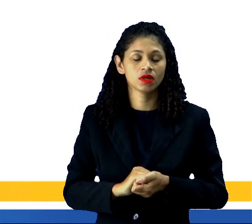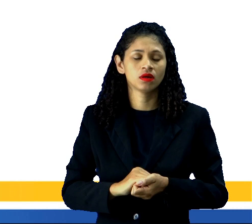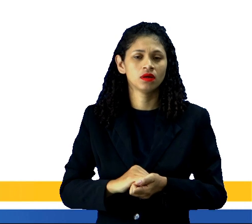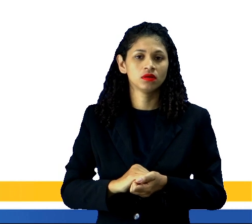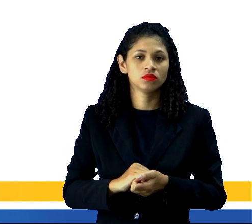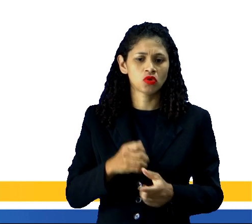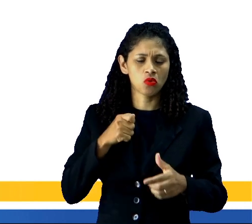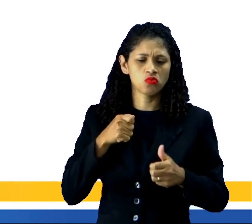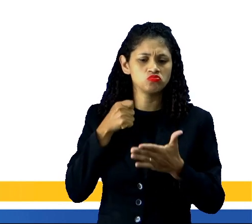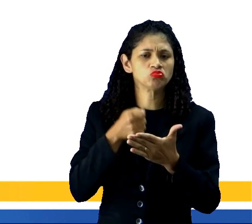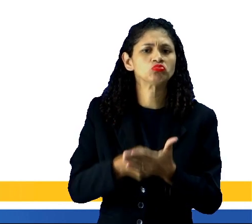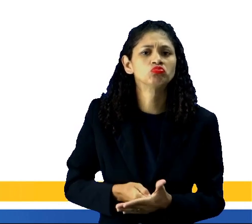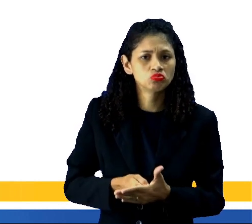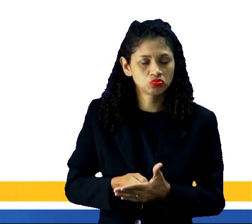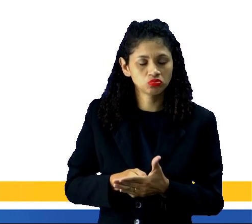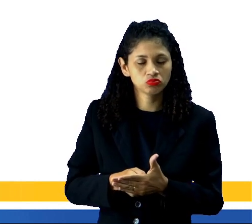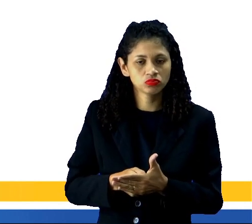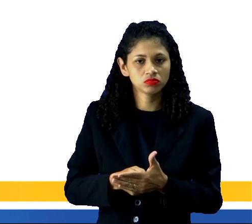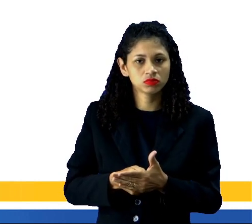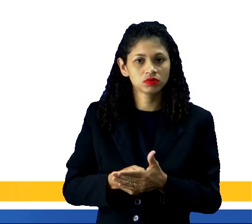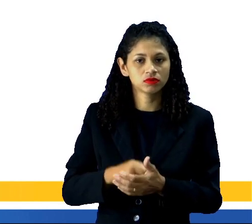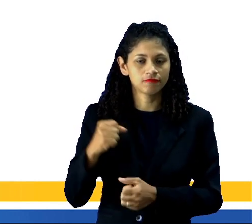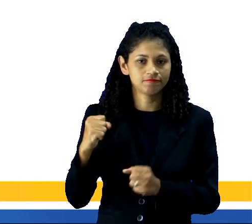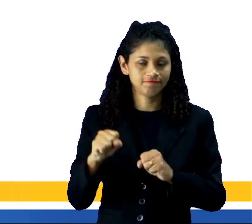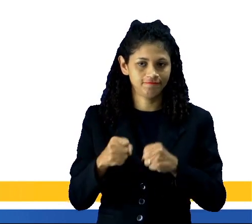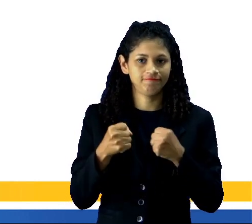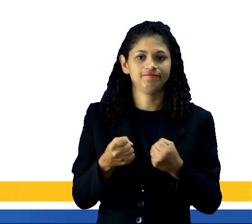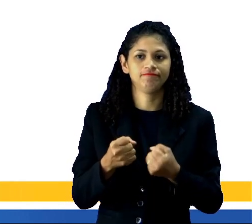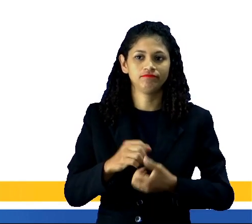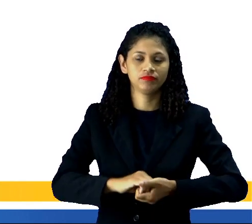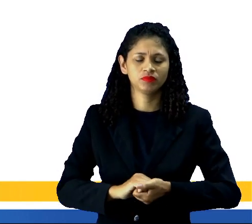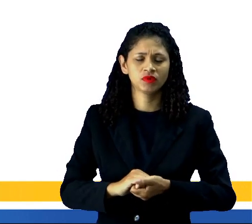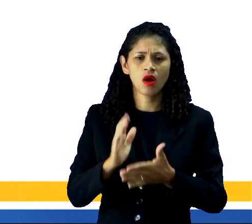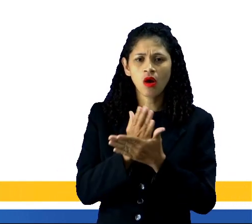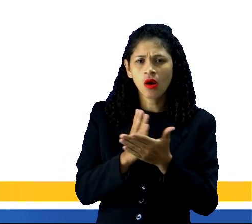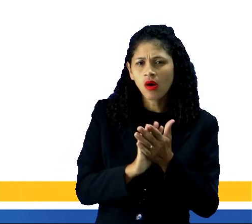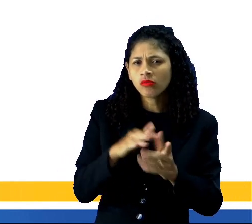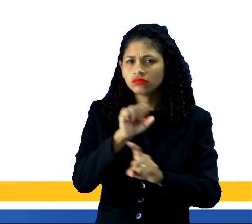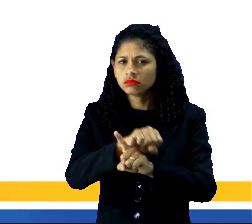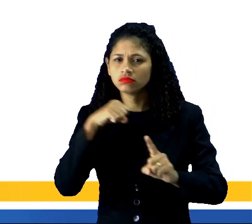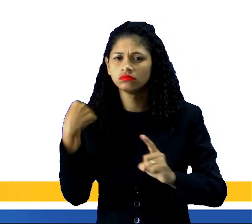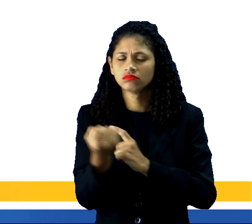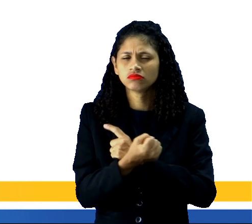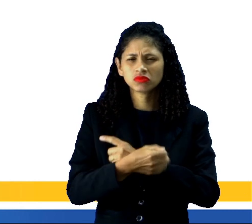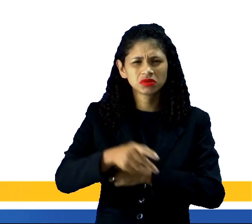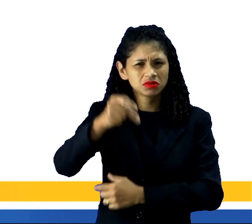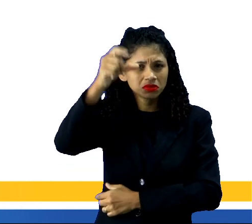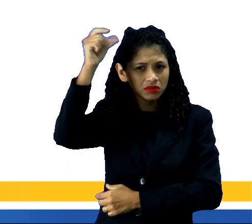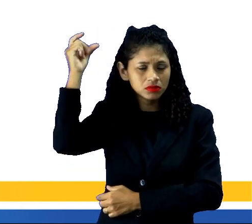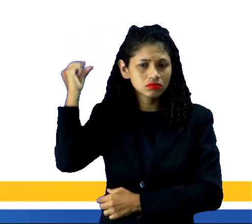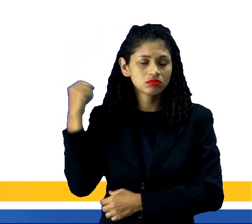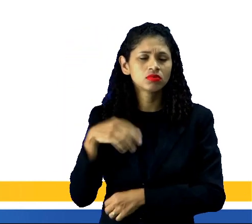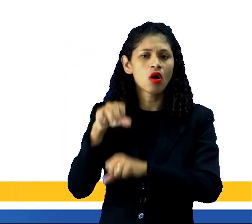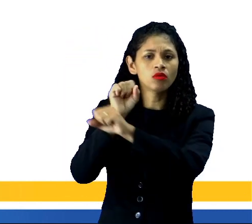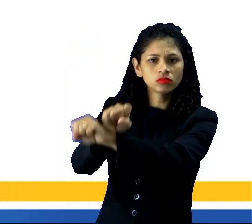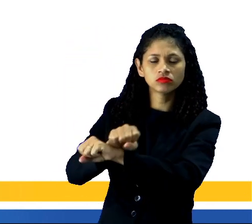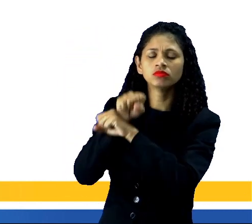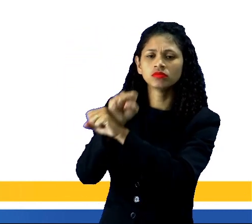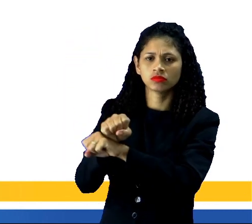é imposta tal condição por meio da força. Em algumas sociedades, desde os tempos mais distantes, os escravos